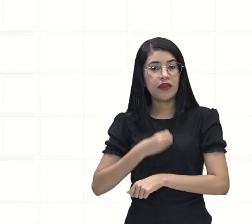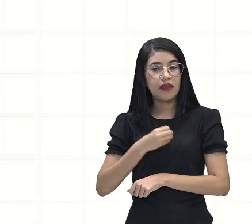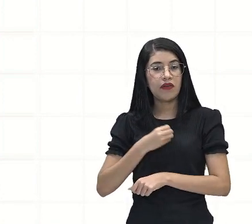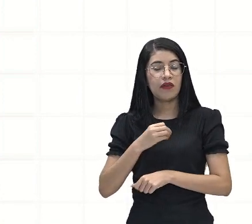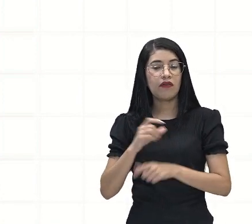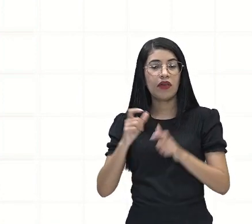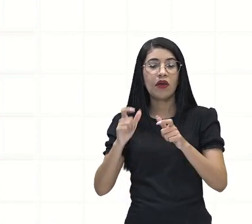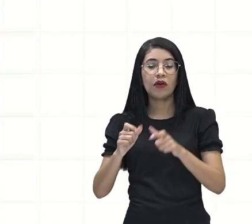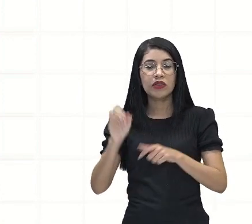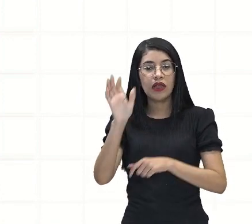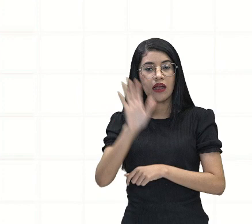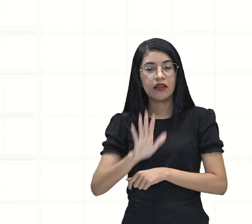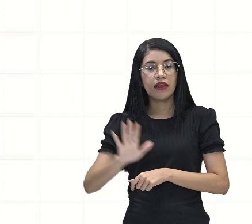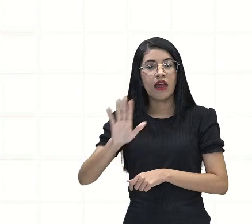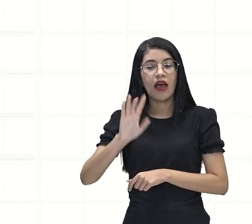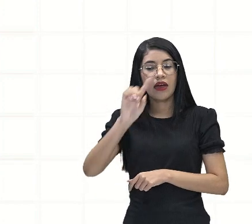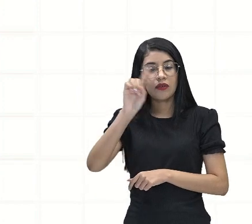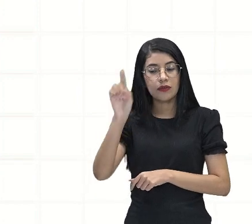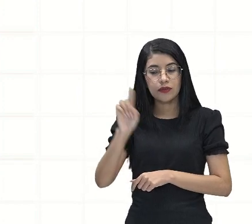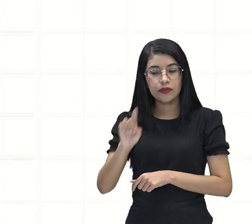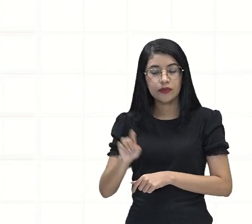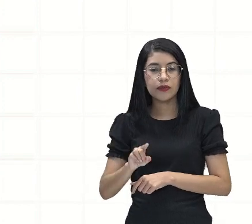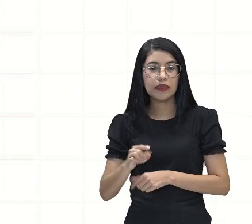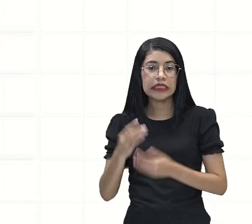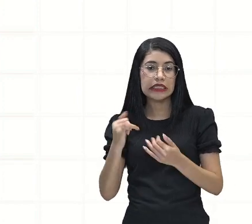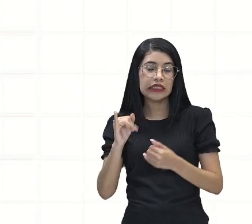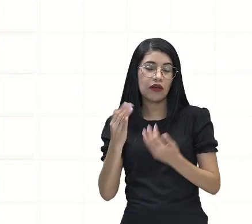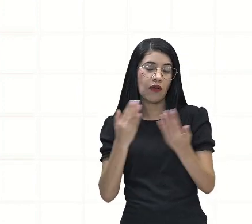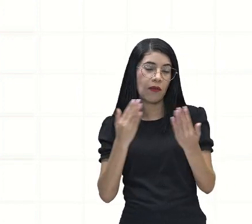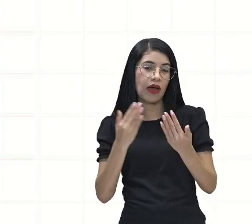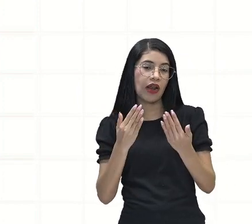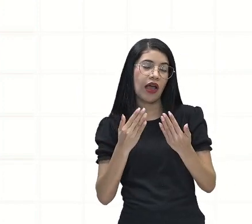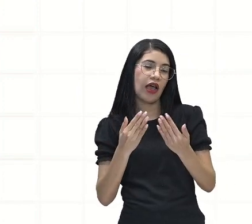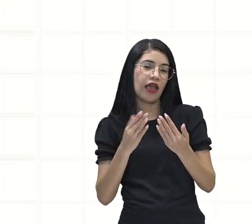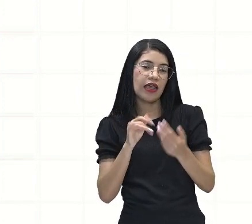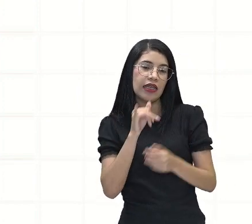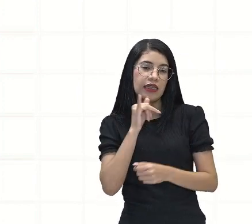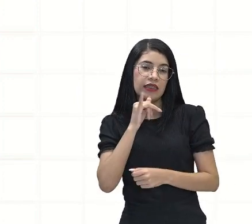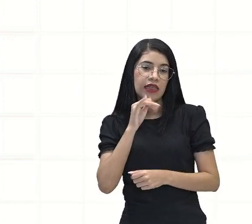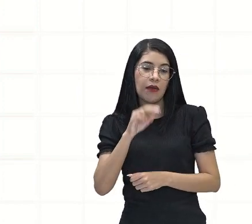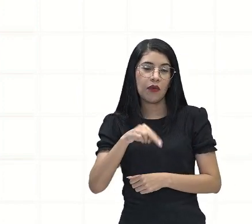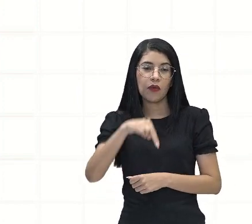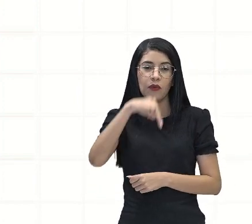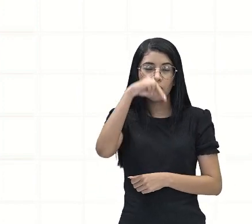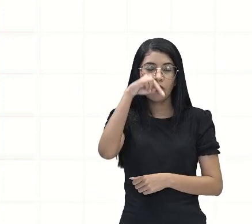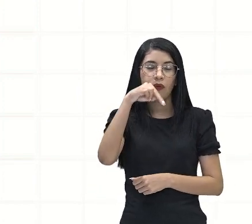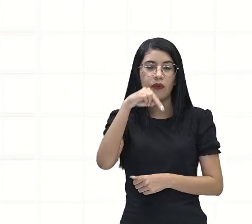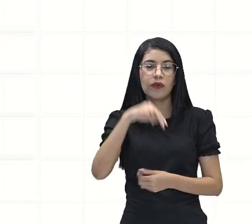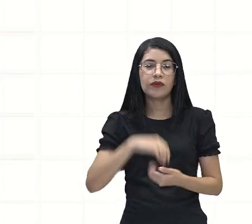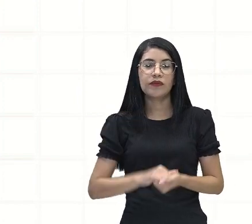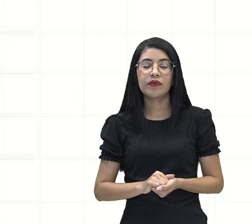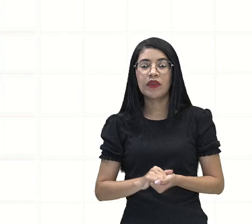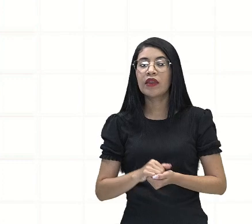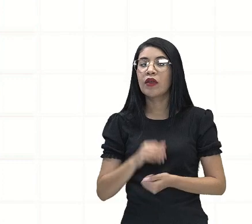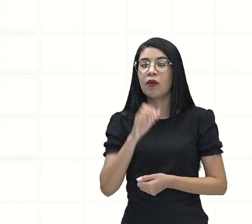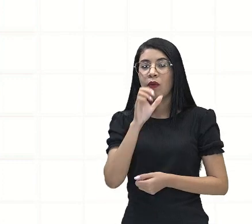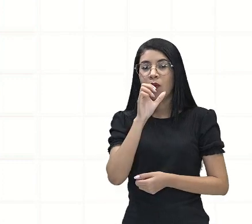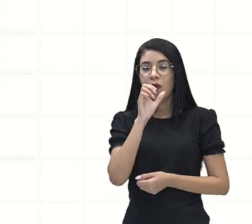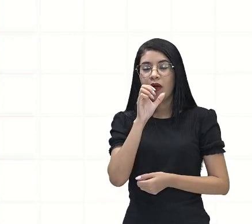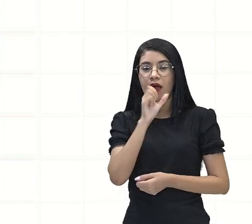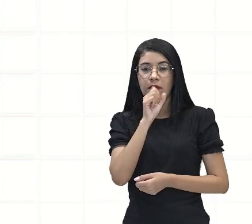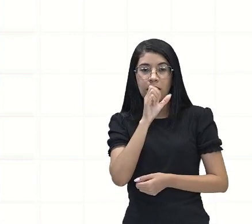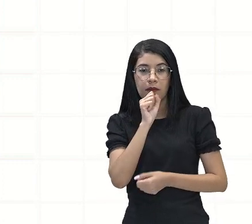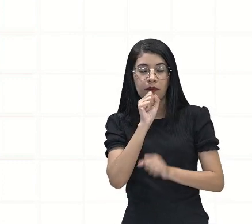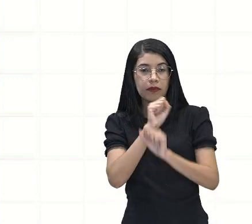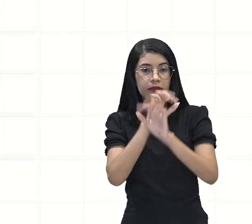maior nessa região comparado a outras partes do Brasil por exemplo o Tom amarelo bem claro aqui